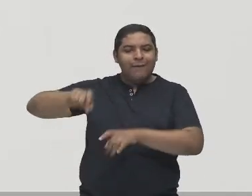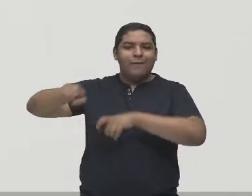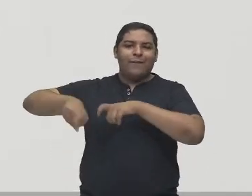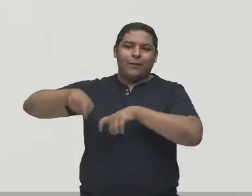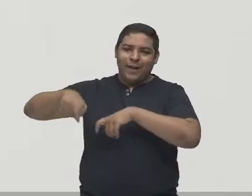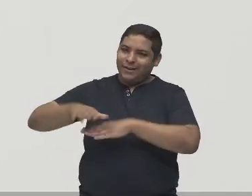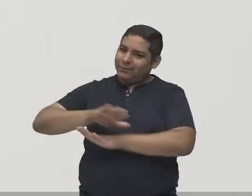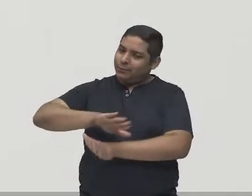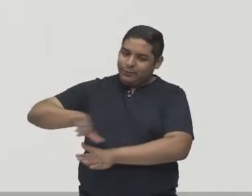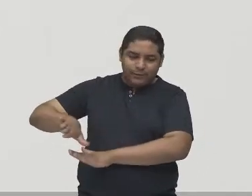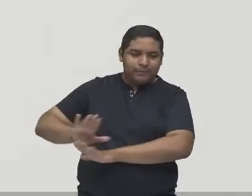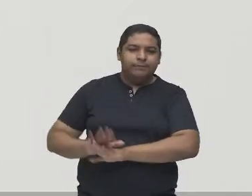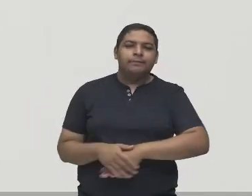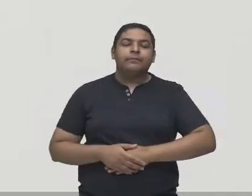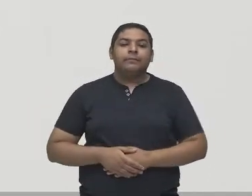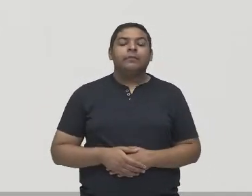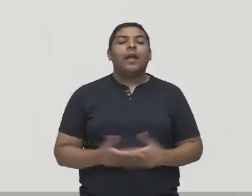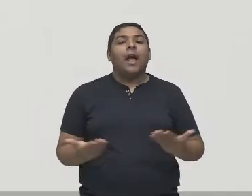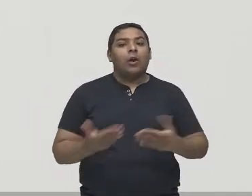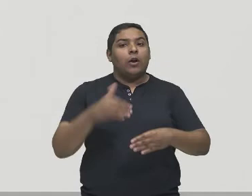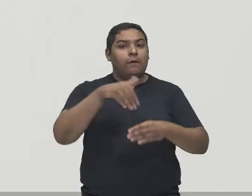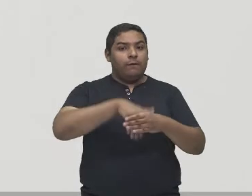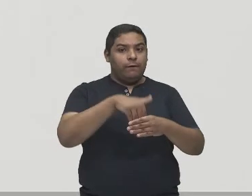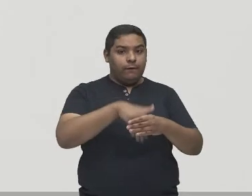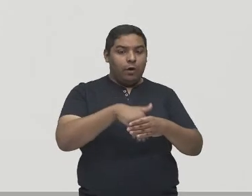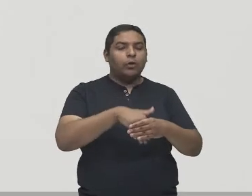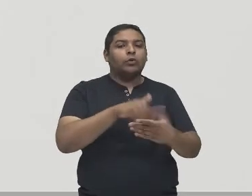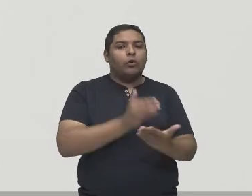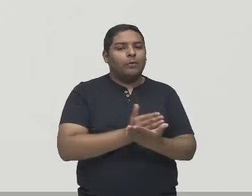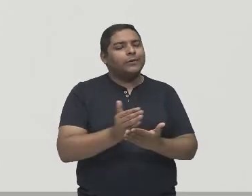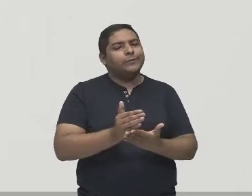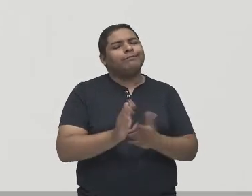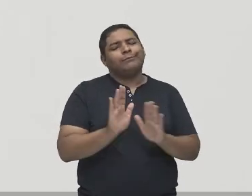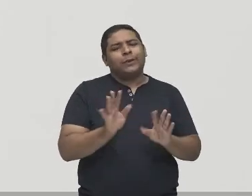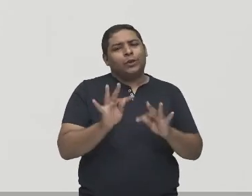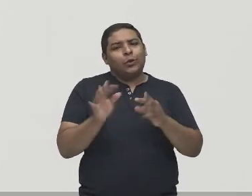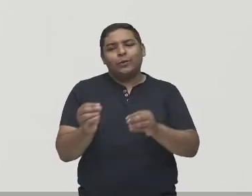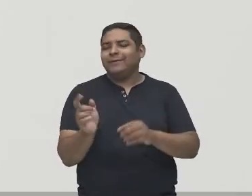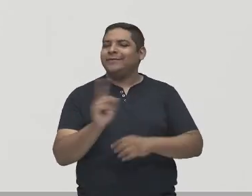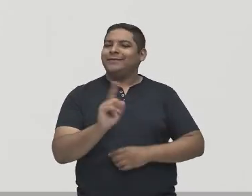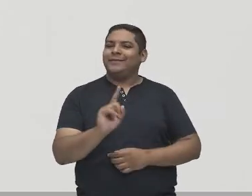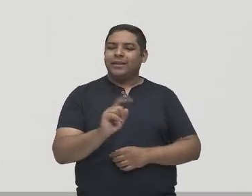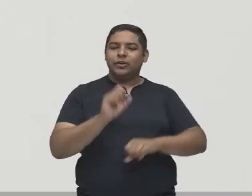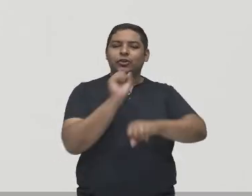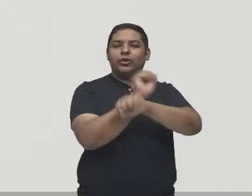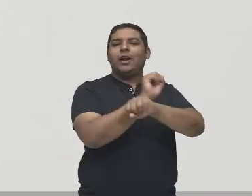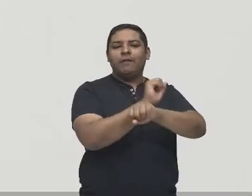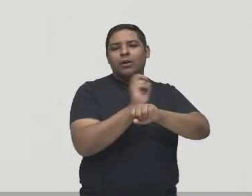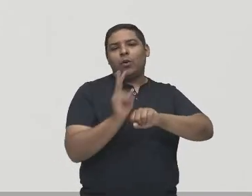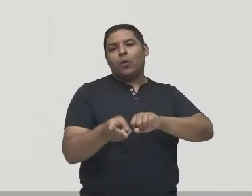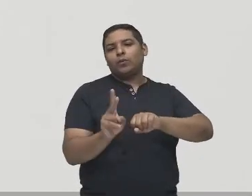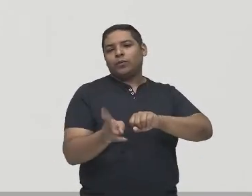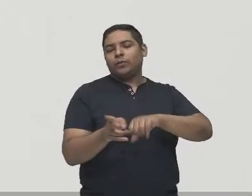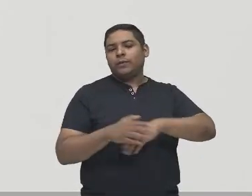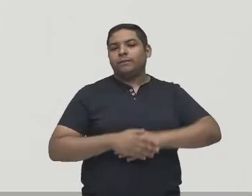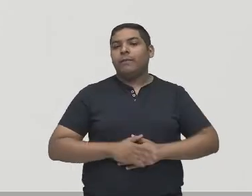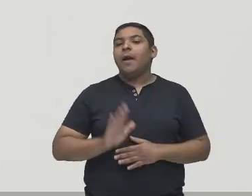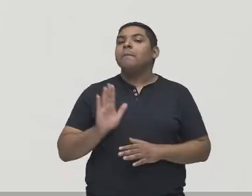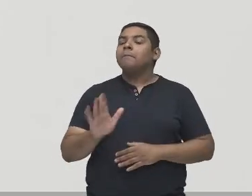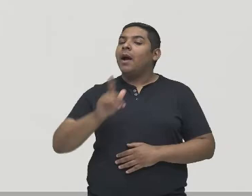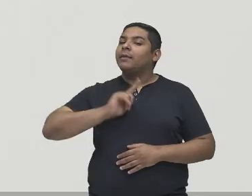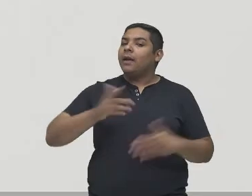fazer parte dos votos, nem todos, é claro, a escravidão vai ser mantida, mas eu tenho aqui uma